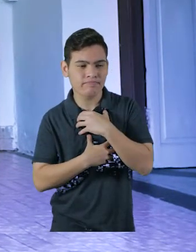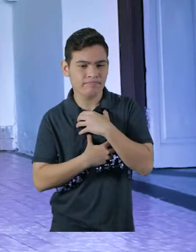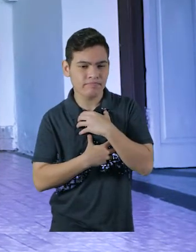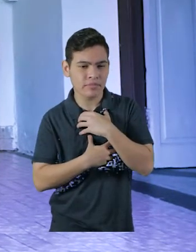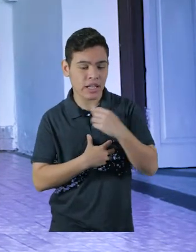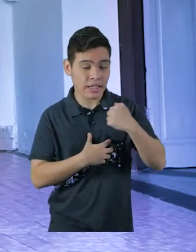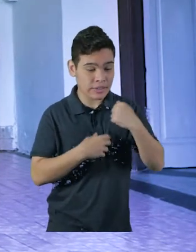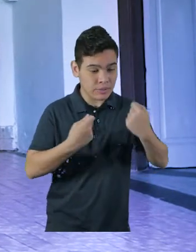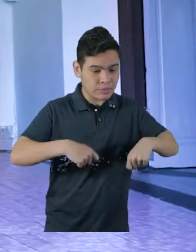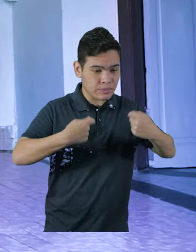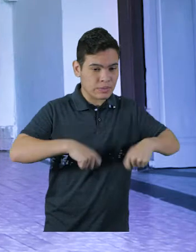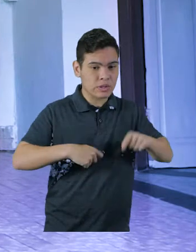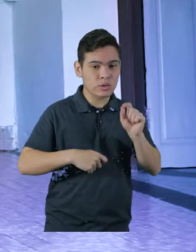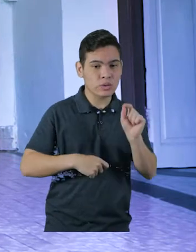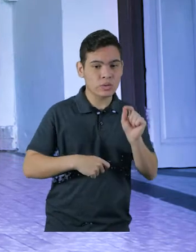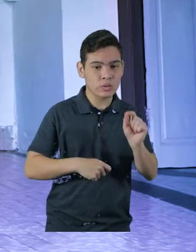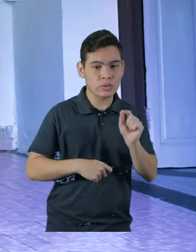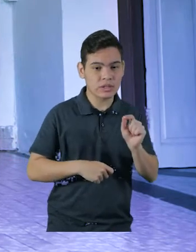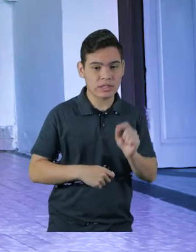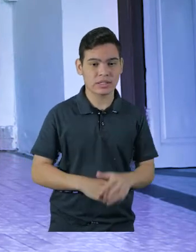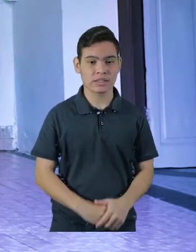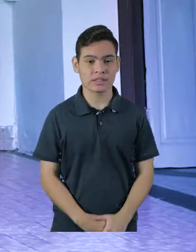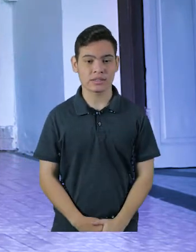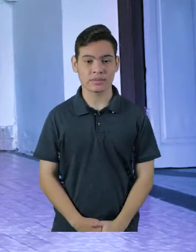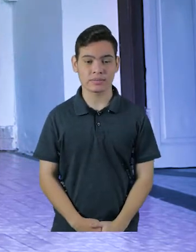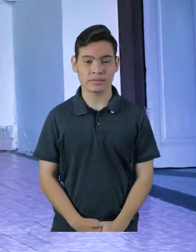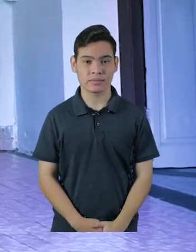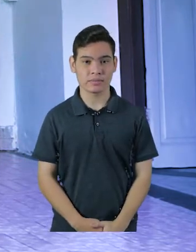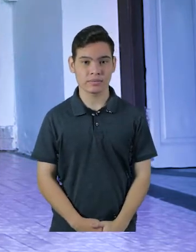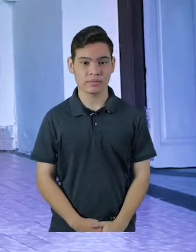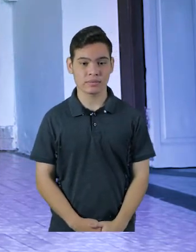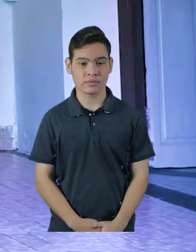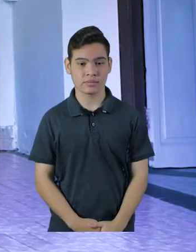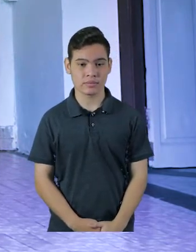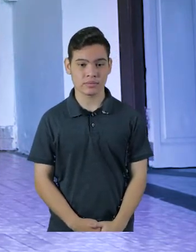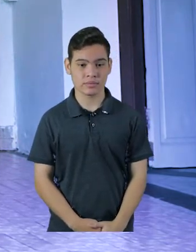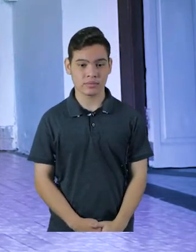de ter clareza, de ter precisão.